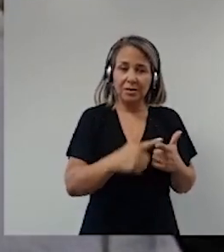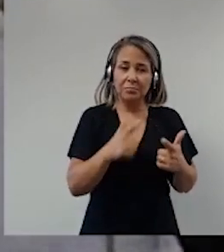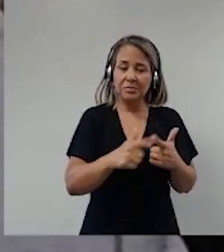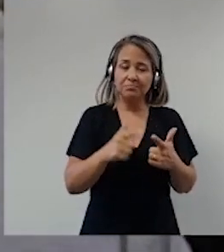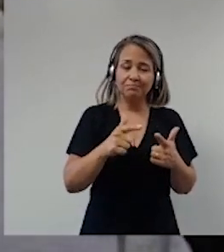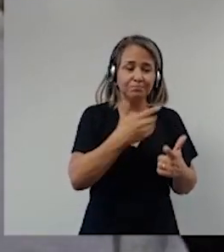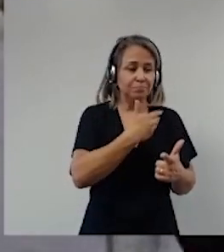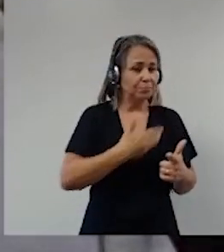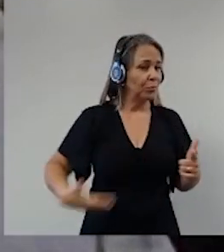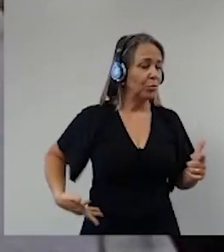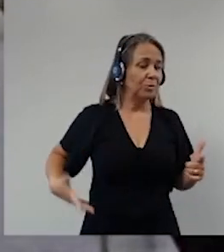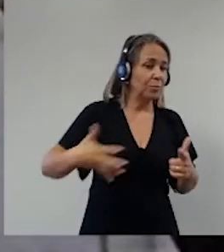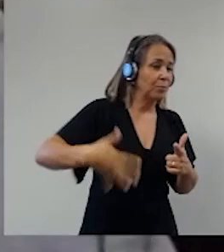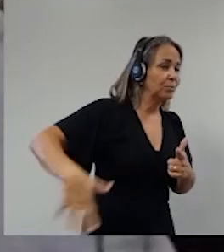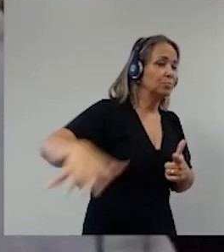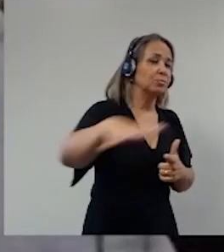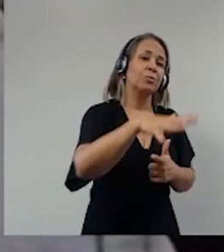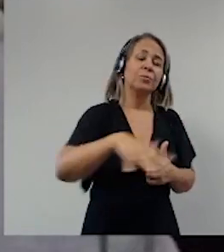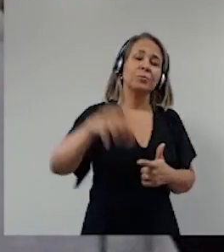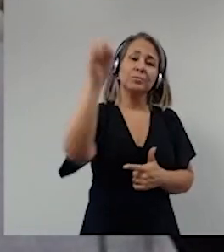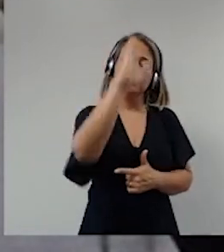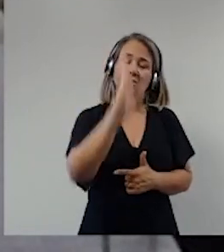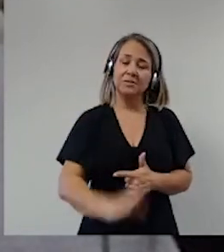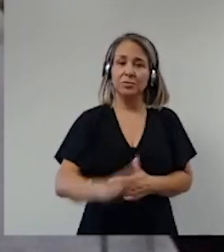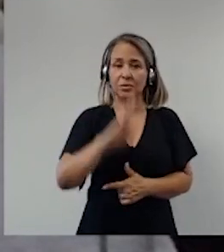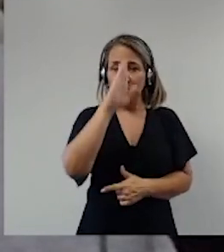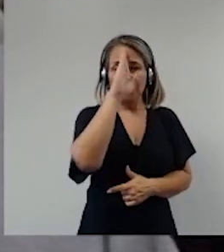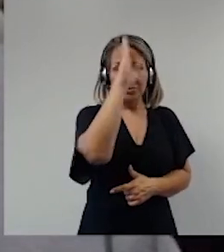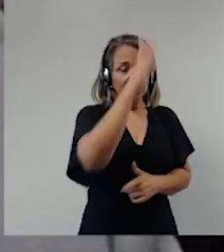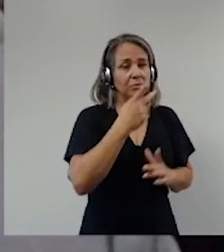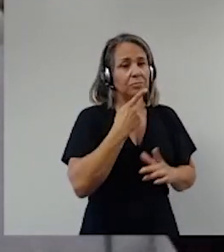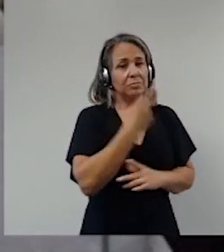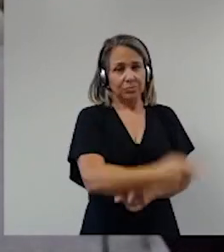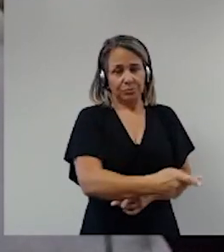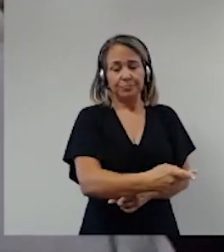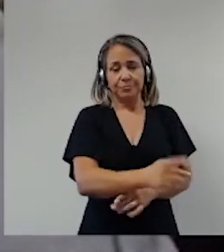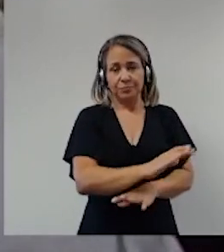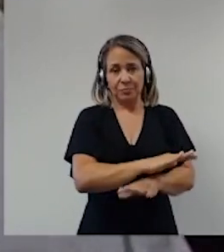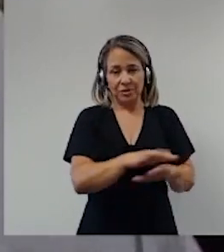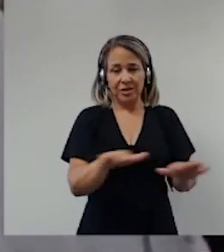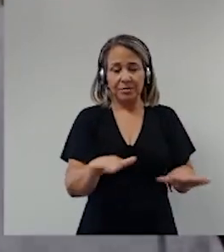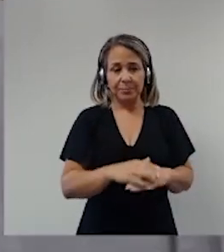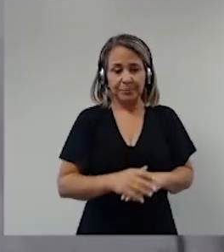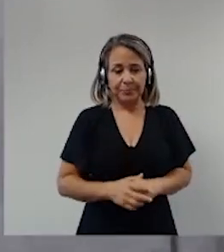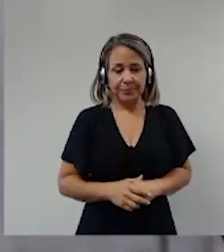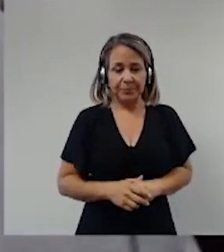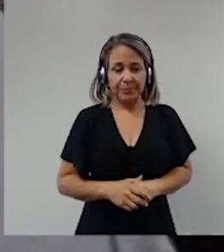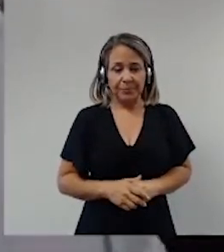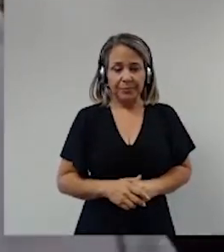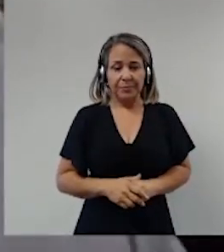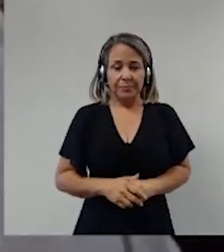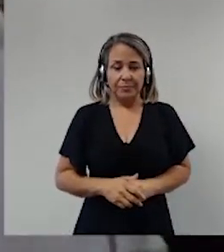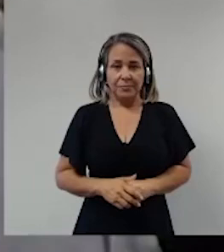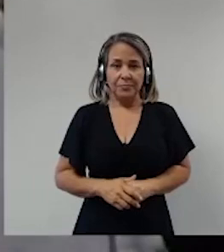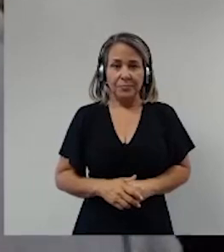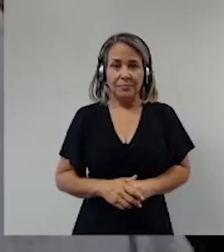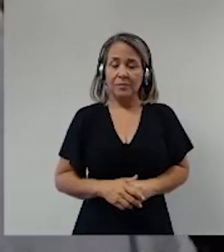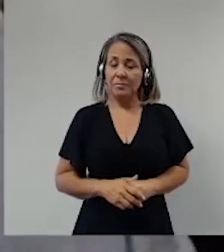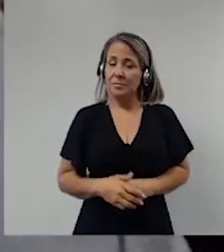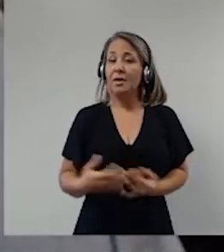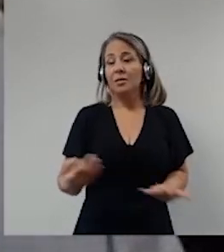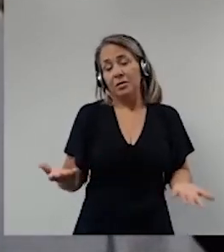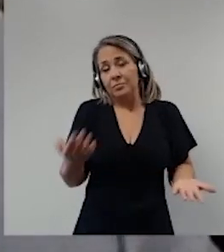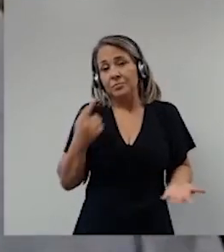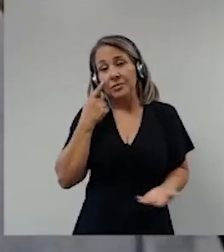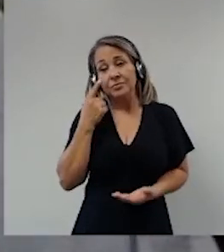na linha da mensagem do presidente da República em todo o território nacional. É óbvio